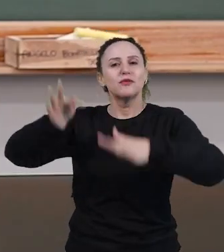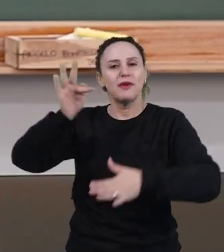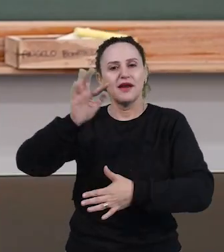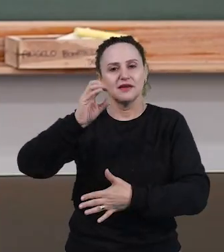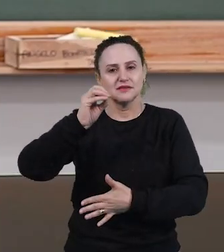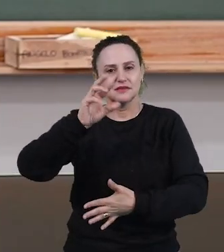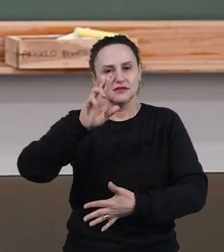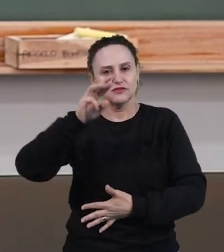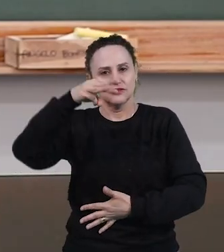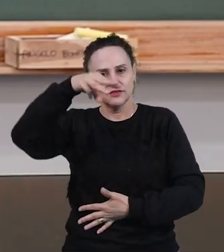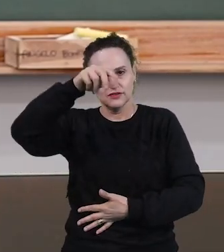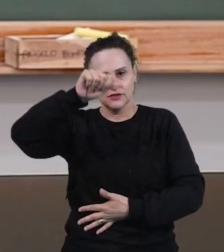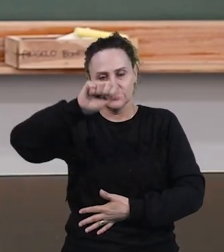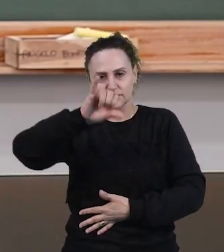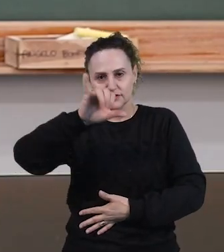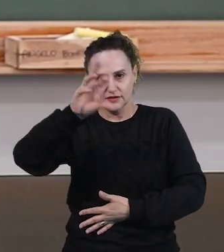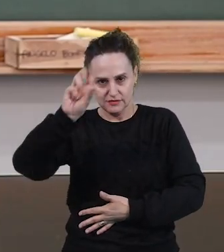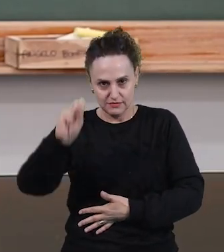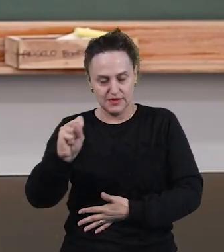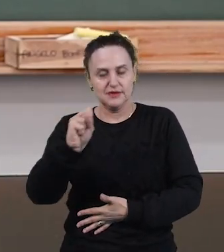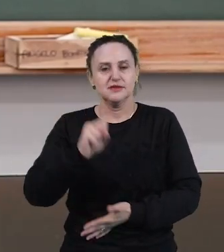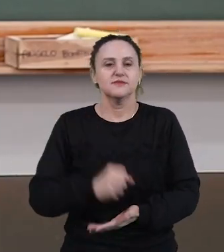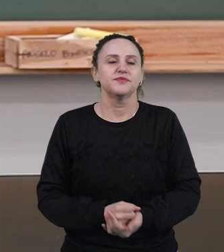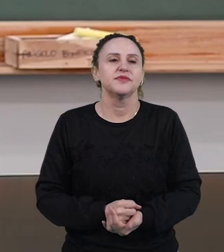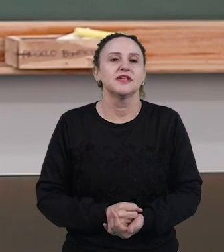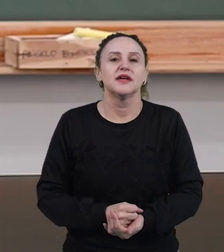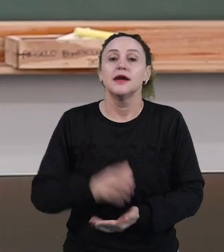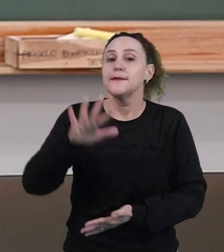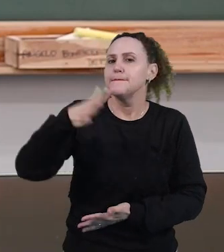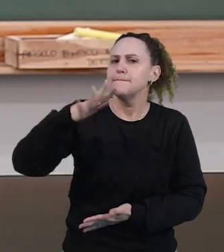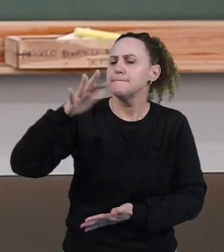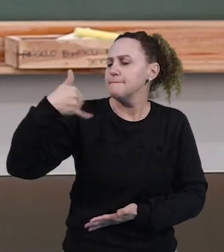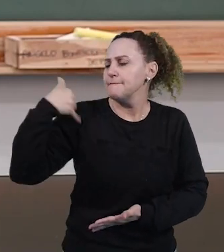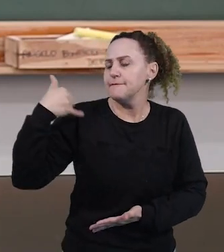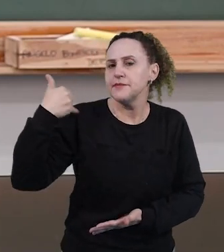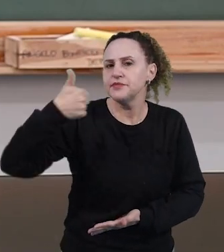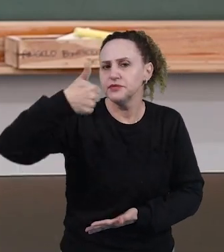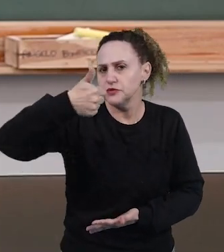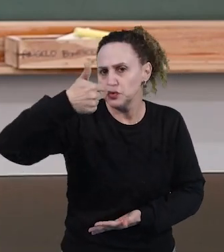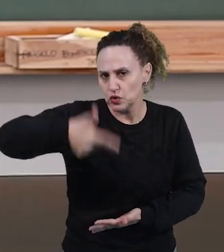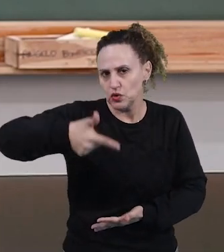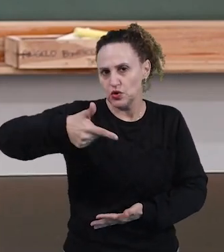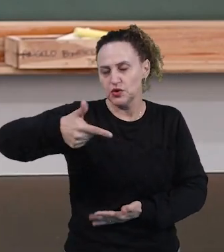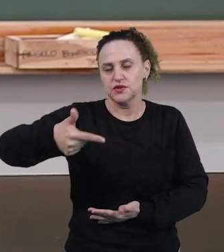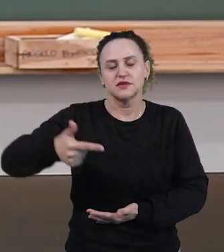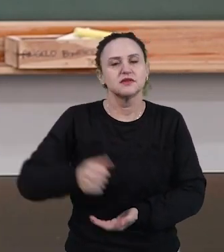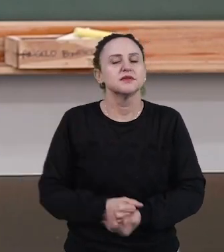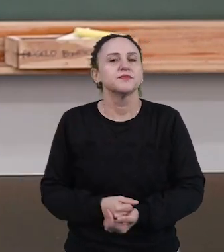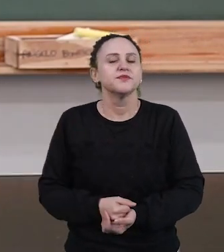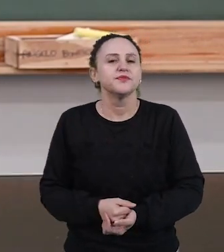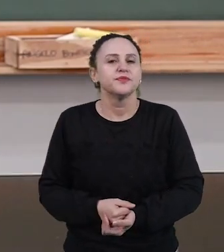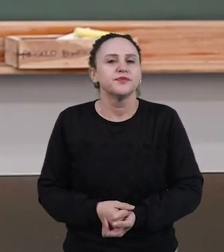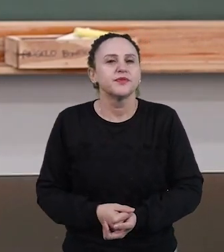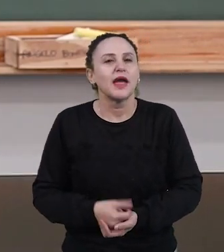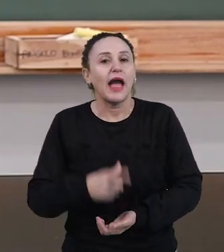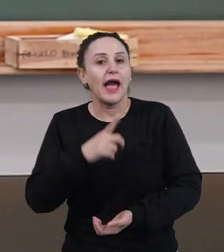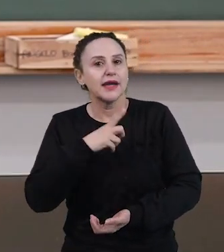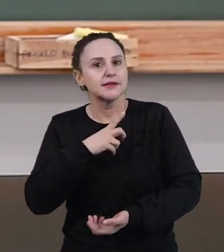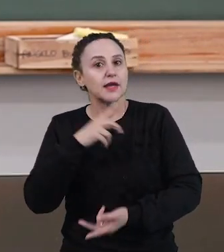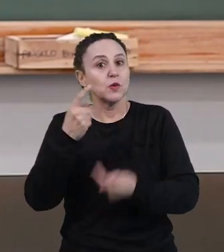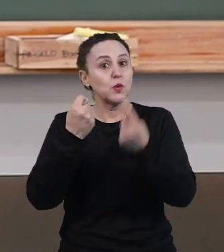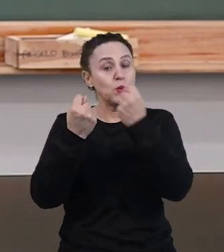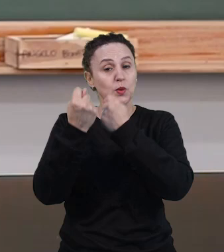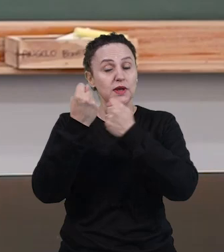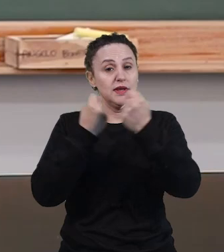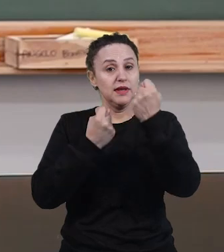né? E nas operações formais por volta dos 12 anos, então, né? E tem uma fase de equilíbrio por volta